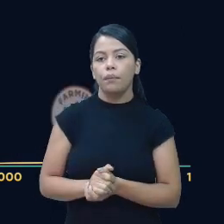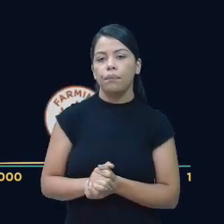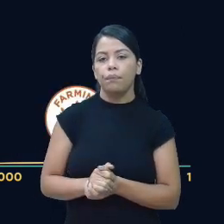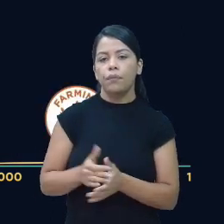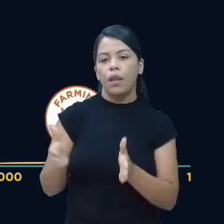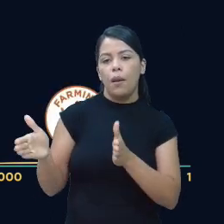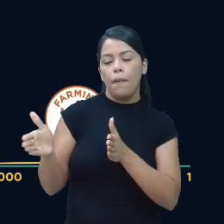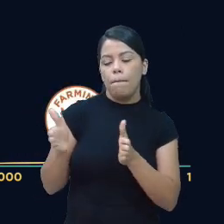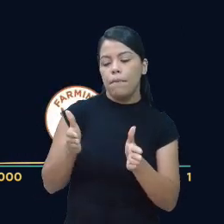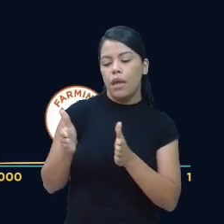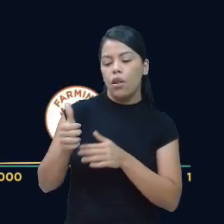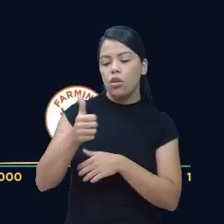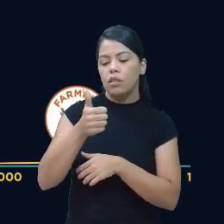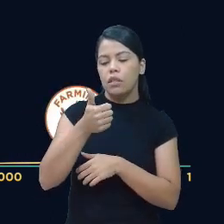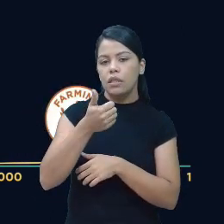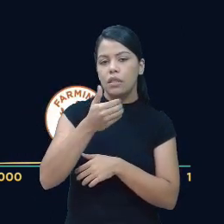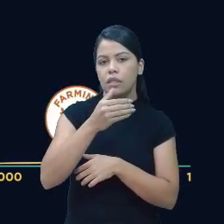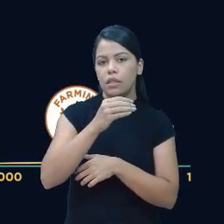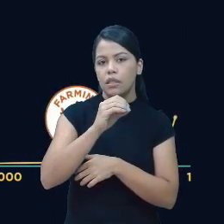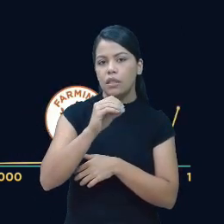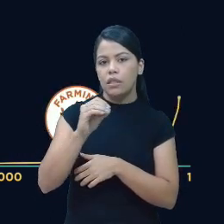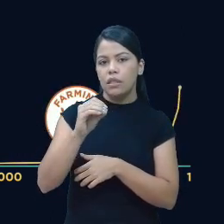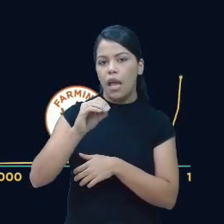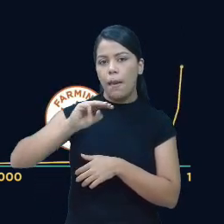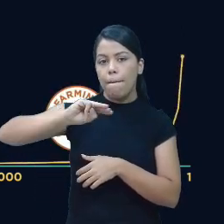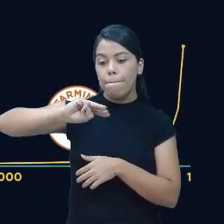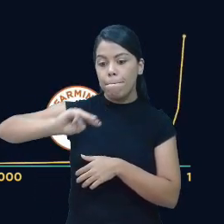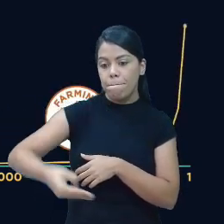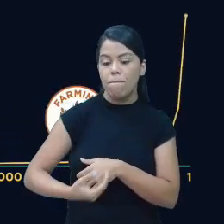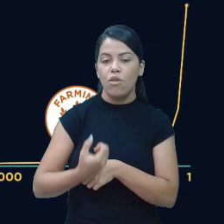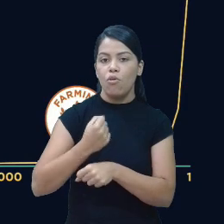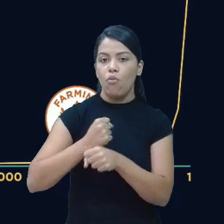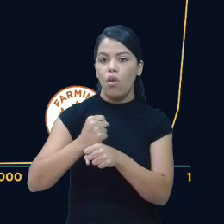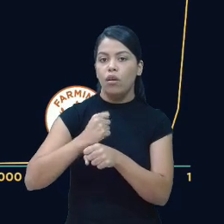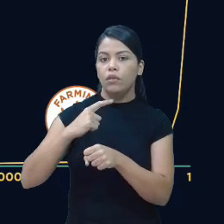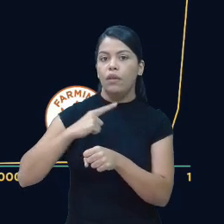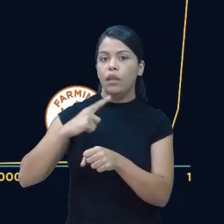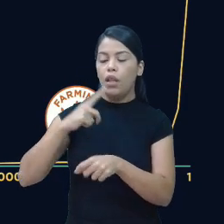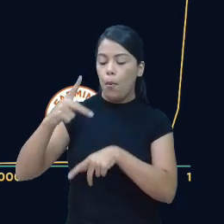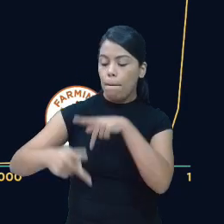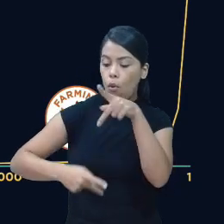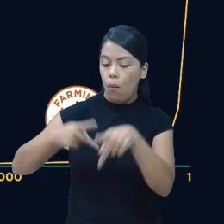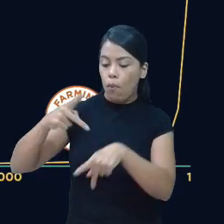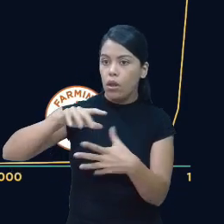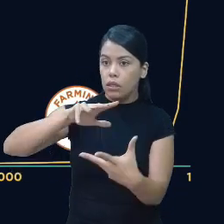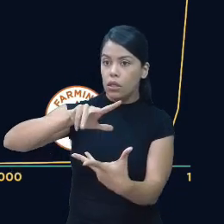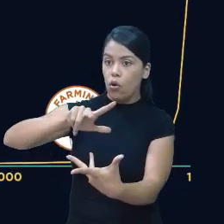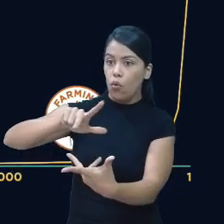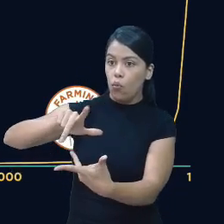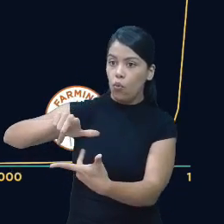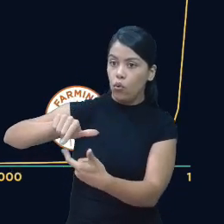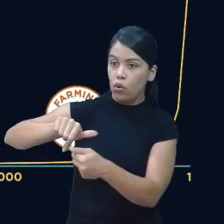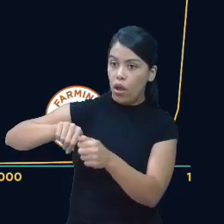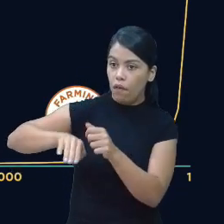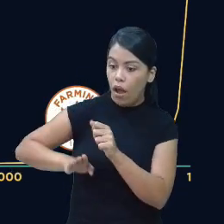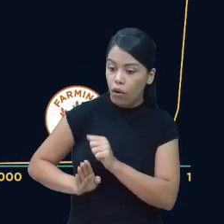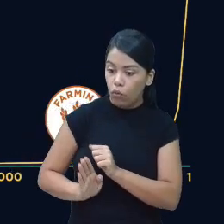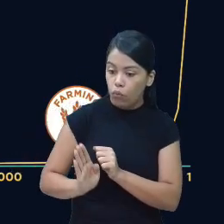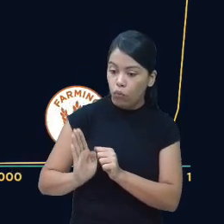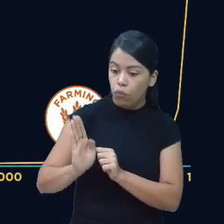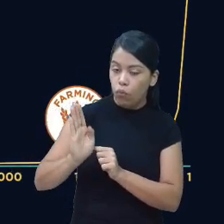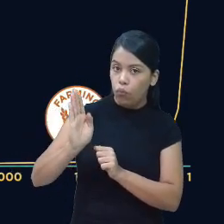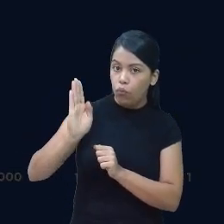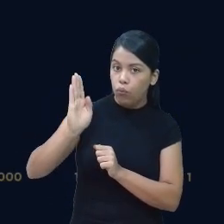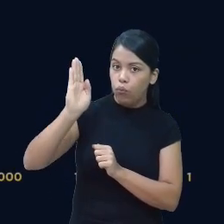tempo, em 100.000 anos, você vai ter a população mundial, ele vai bater aqui, que ela vai chegar num